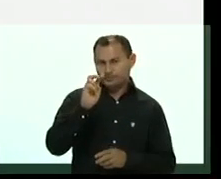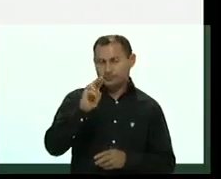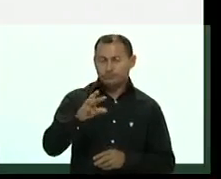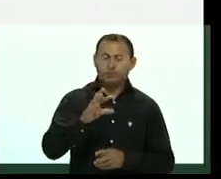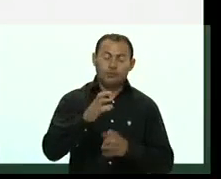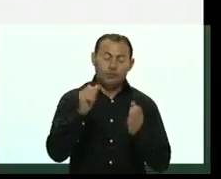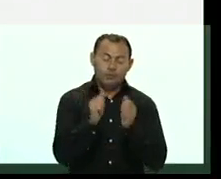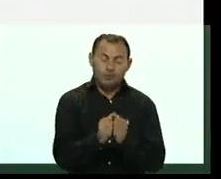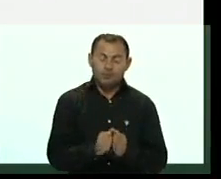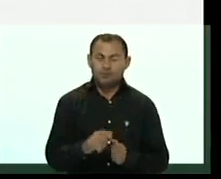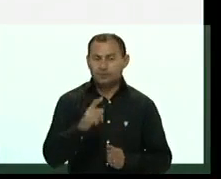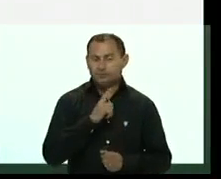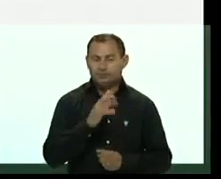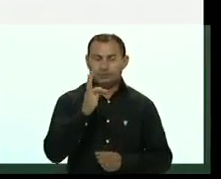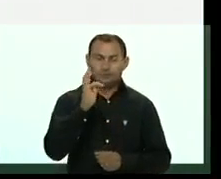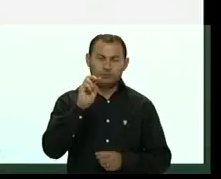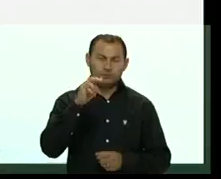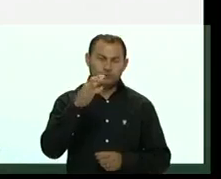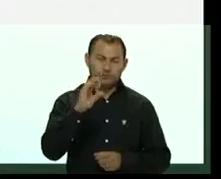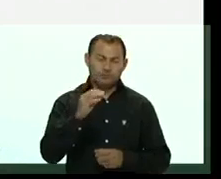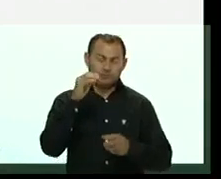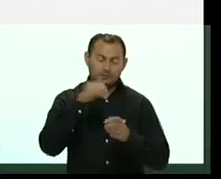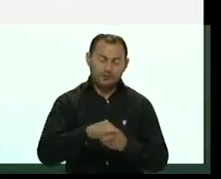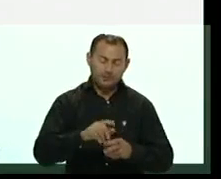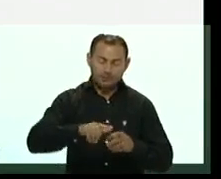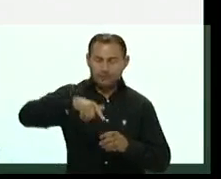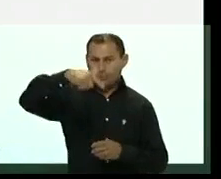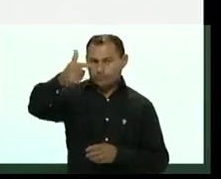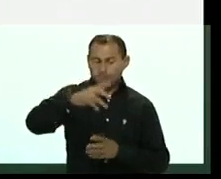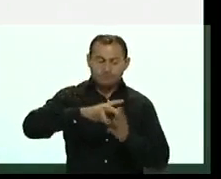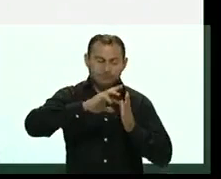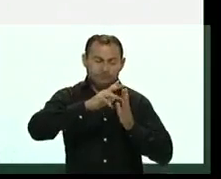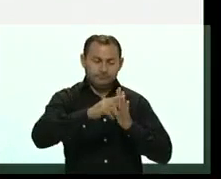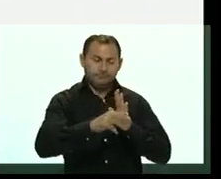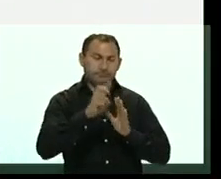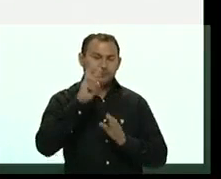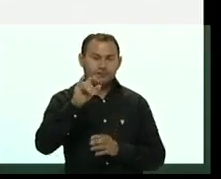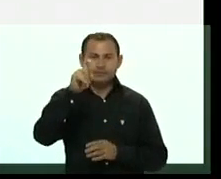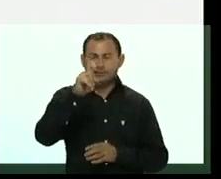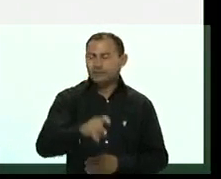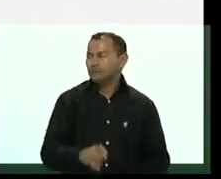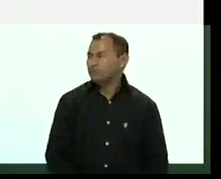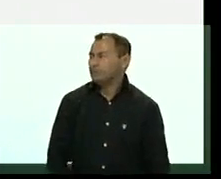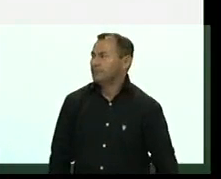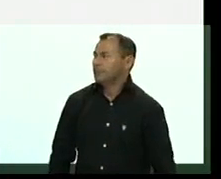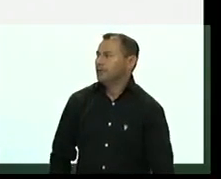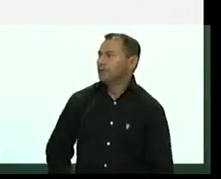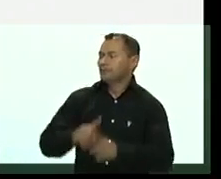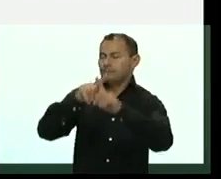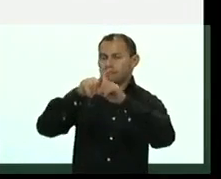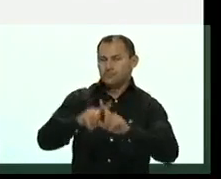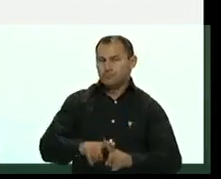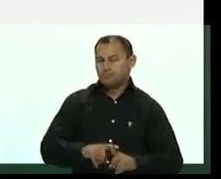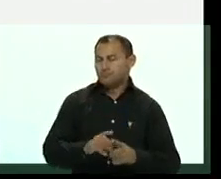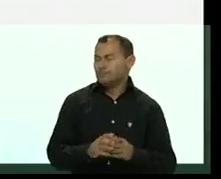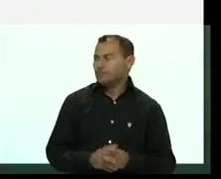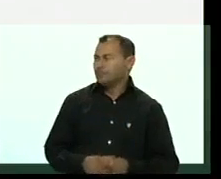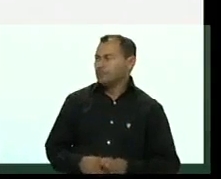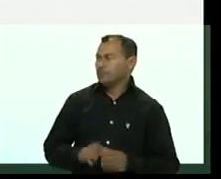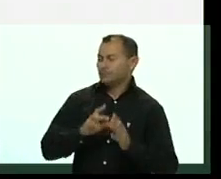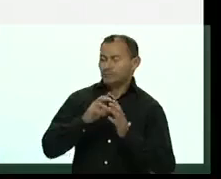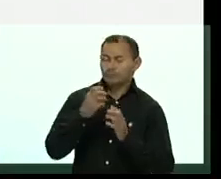seja, a gente tem uma função dentro da outra, a derivada dela vai ser a multiplicação